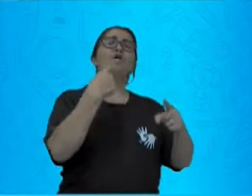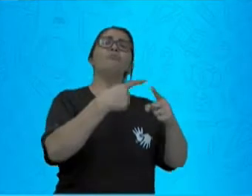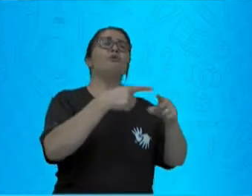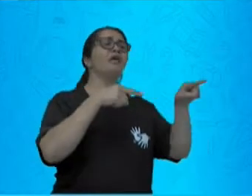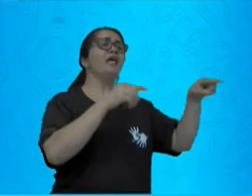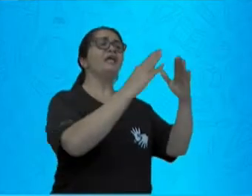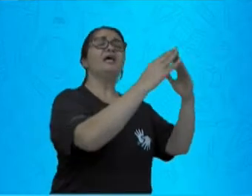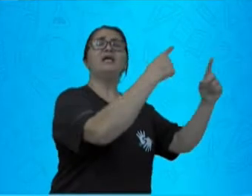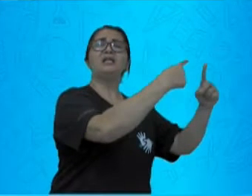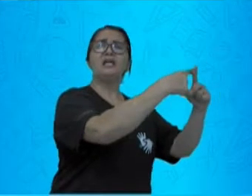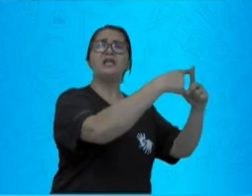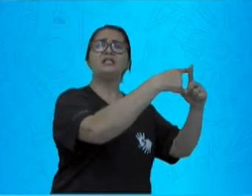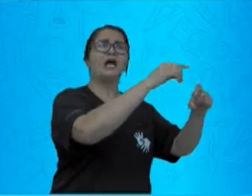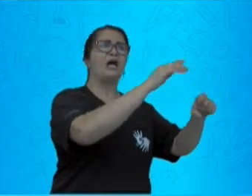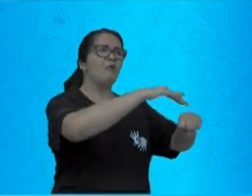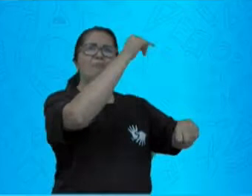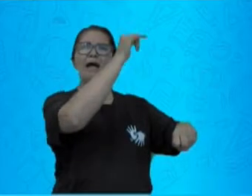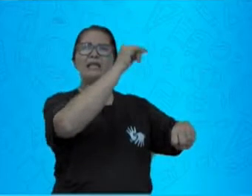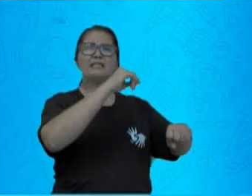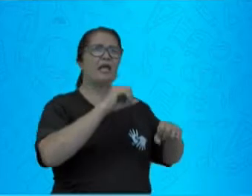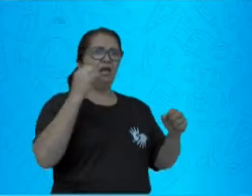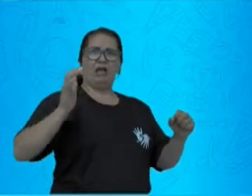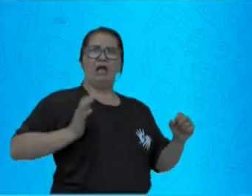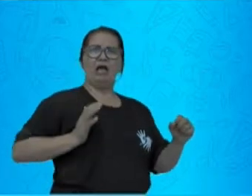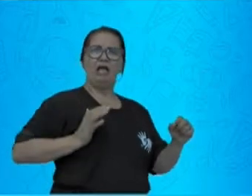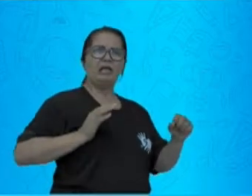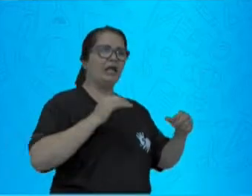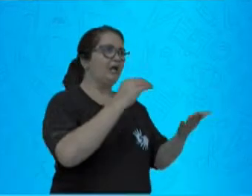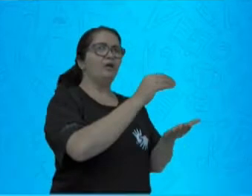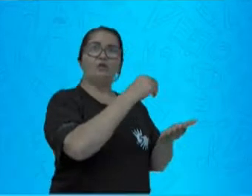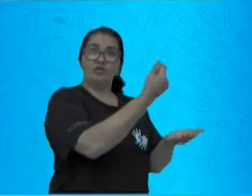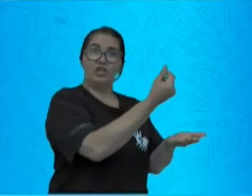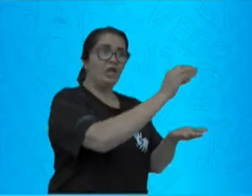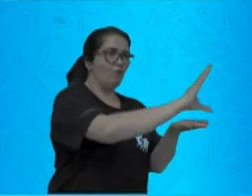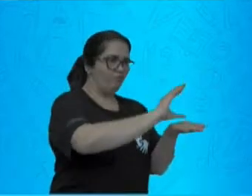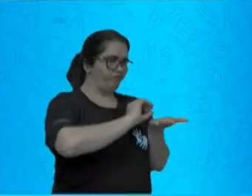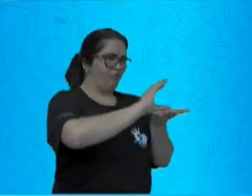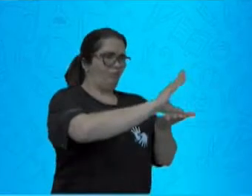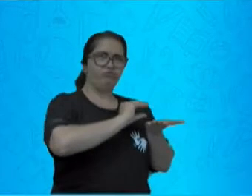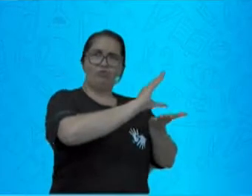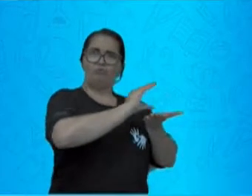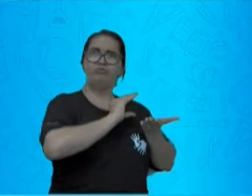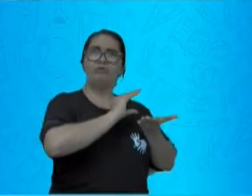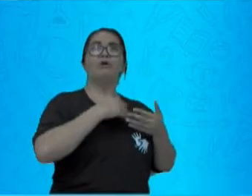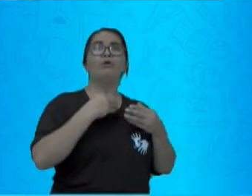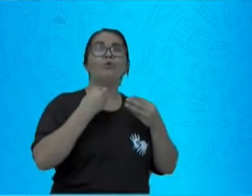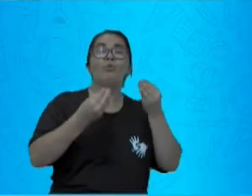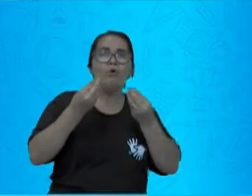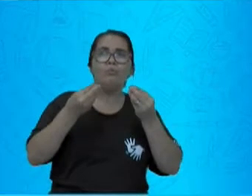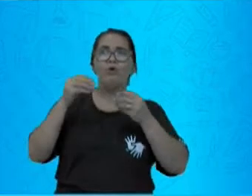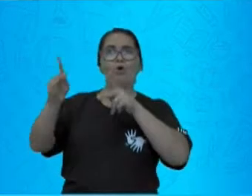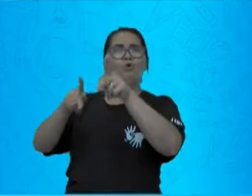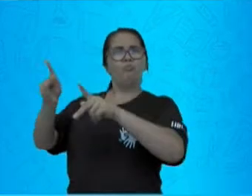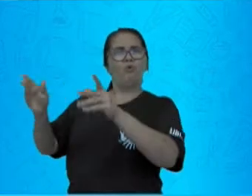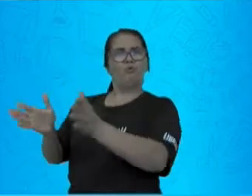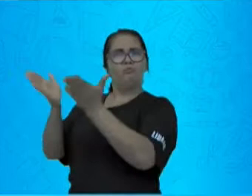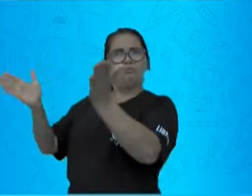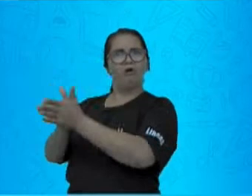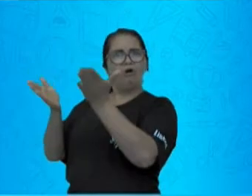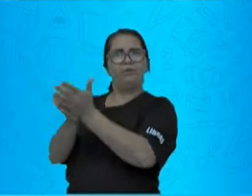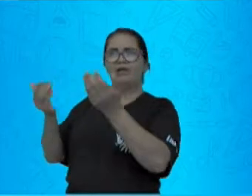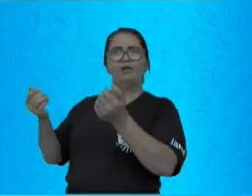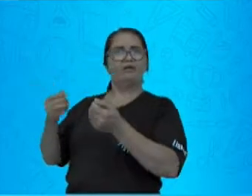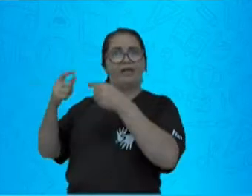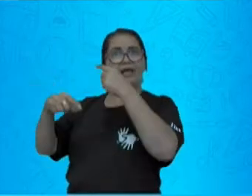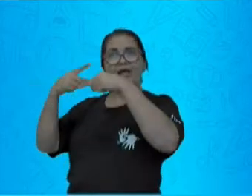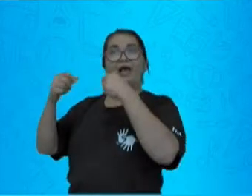Com isso, o Papa ele faz a bula papal, onde ele queria uma retratação pública do